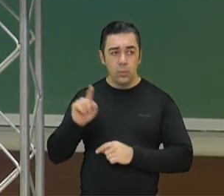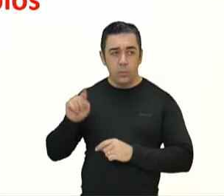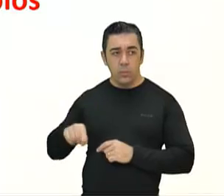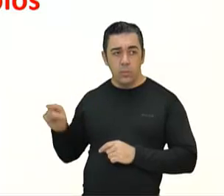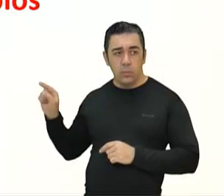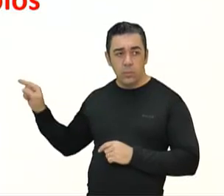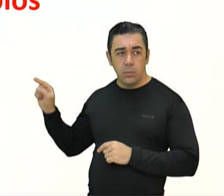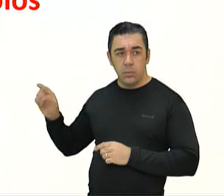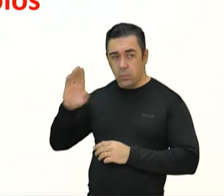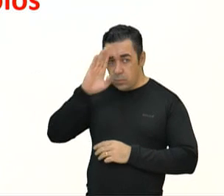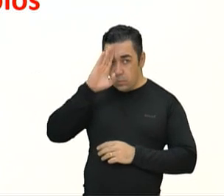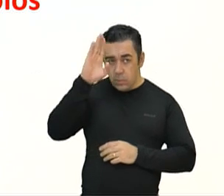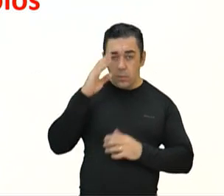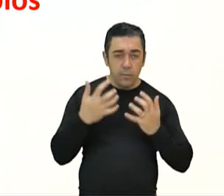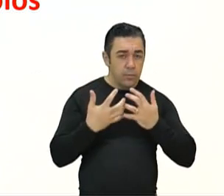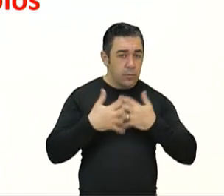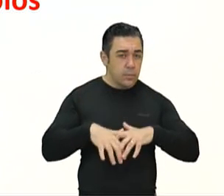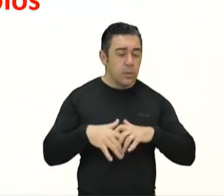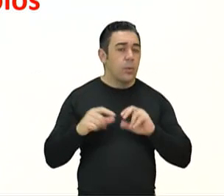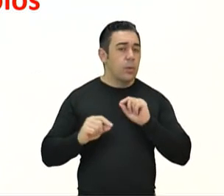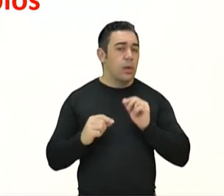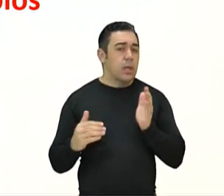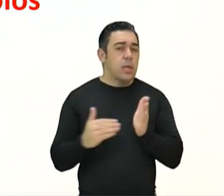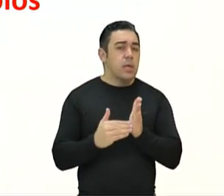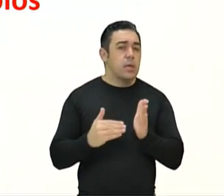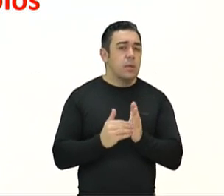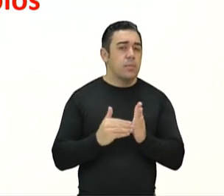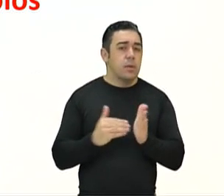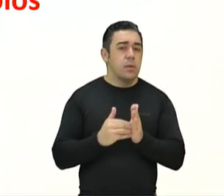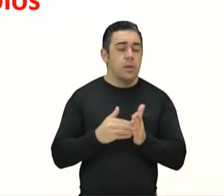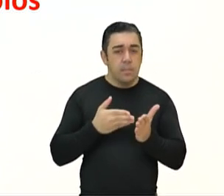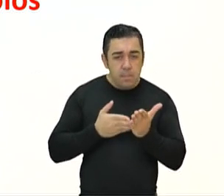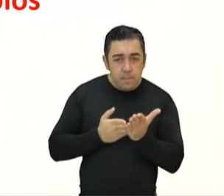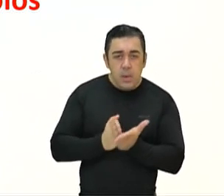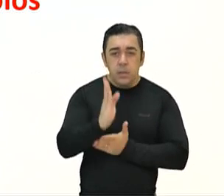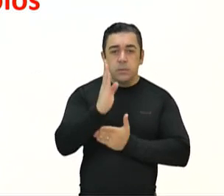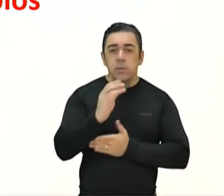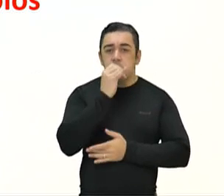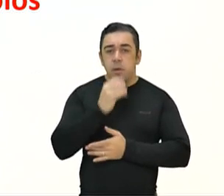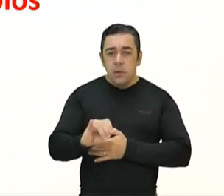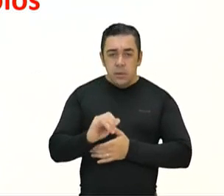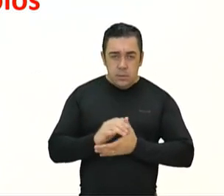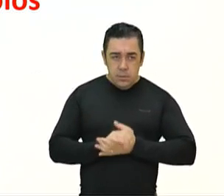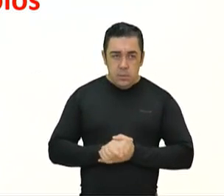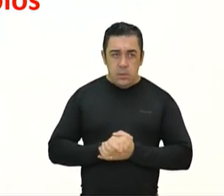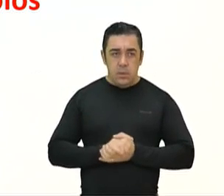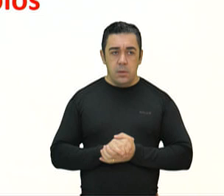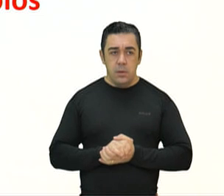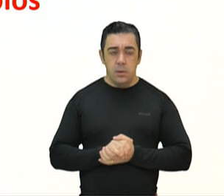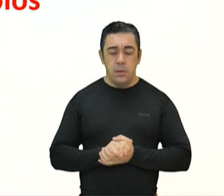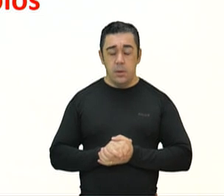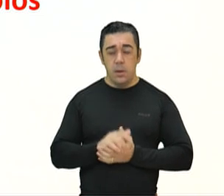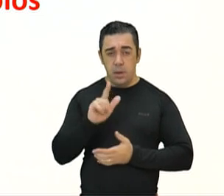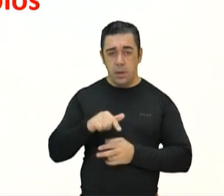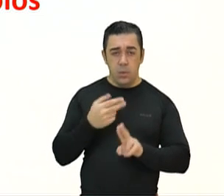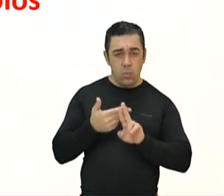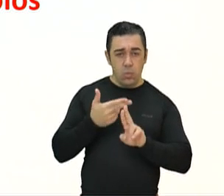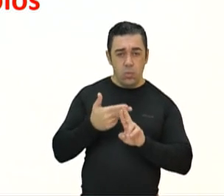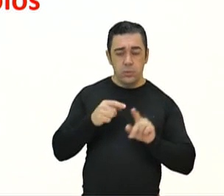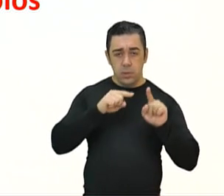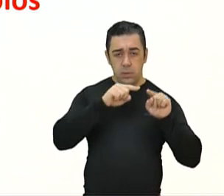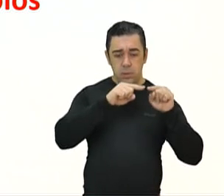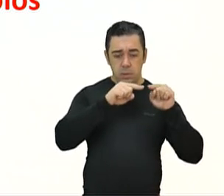a principal função é limitar a passagem da corrente. E o símbolo dele